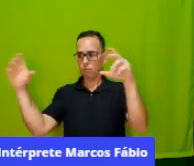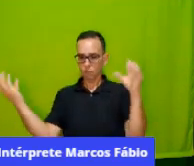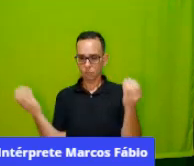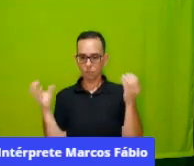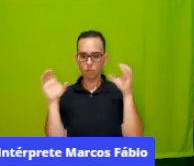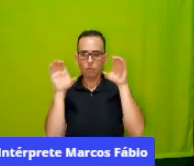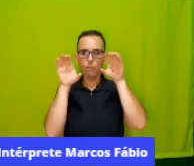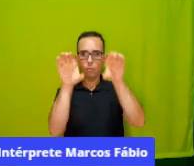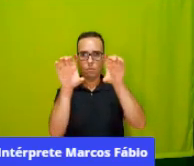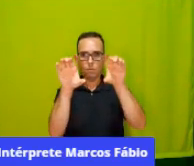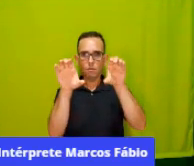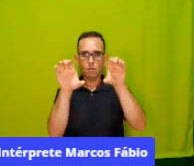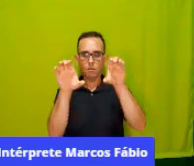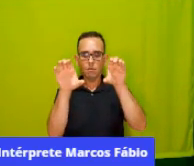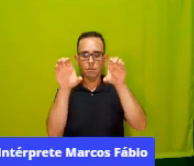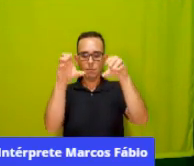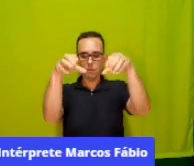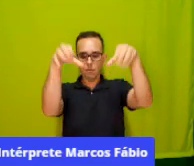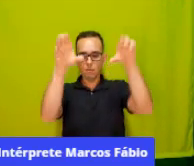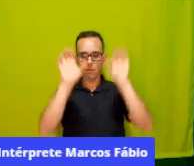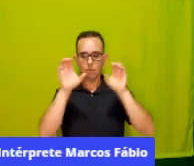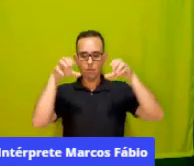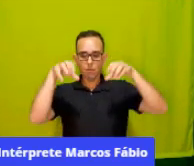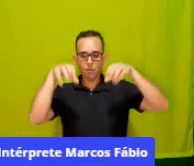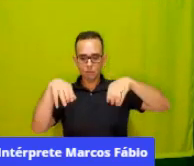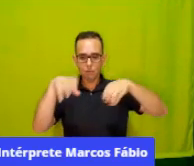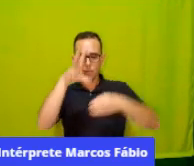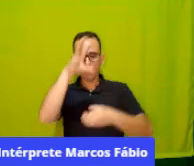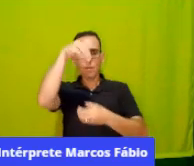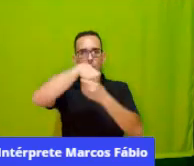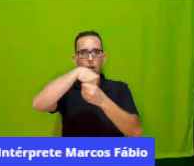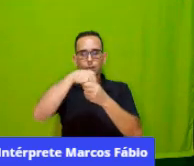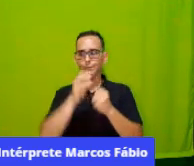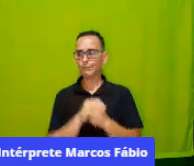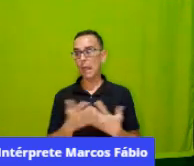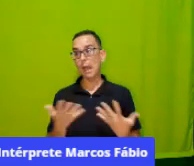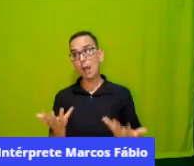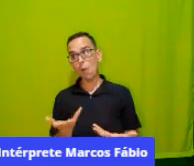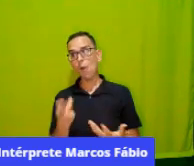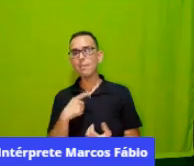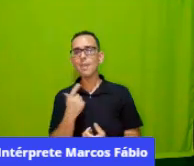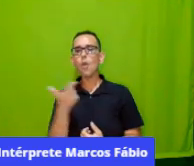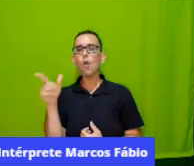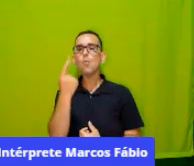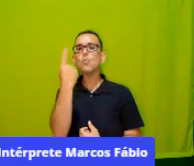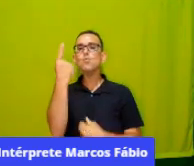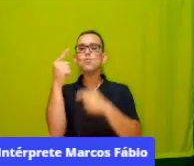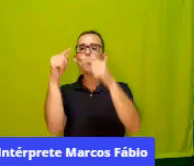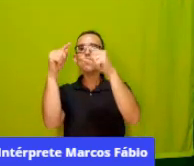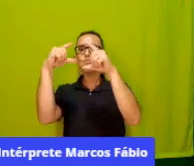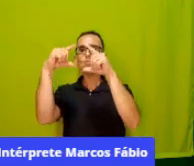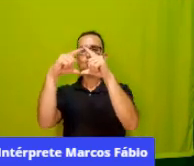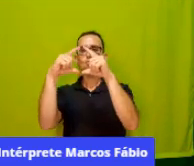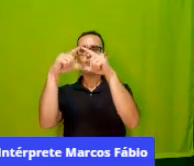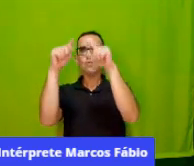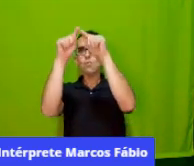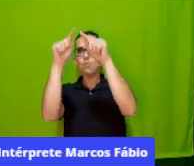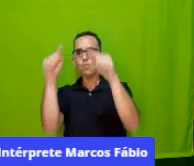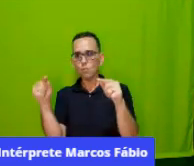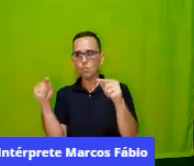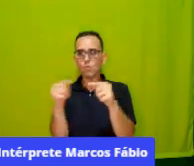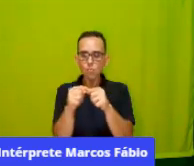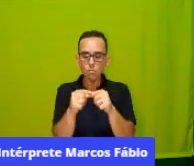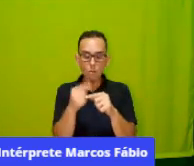Eu quero 2 retângulos. Ele pega 2 retângulos e vem na caixinha, põe para mim 2